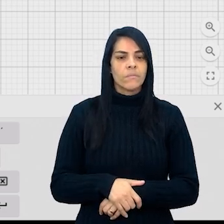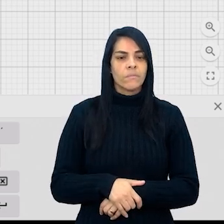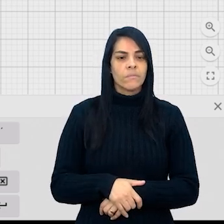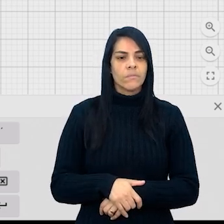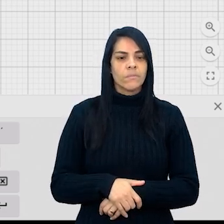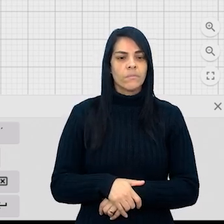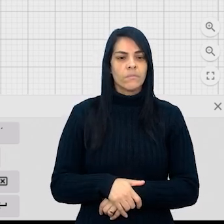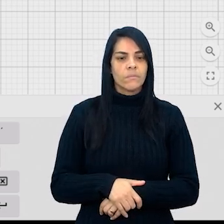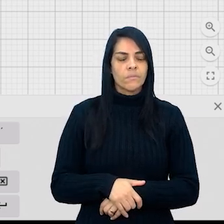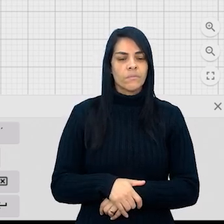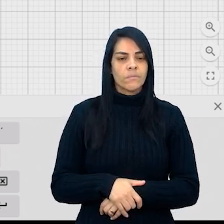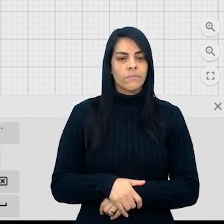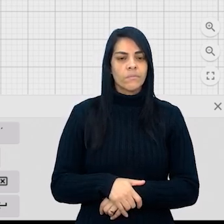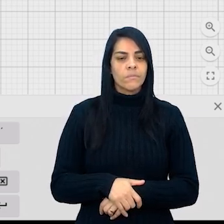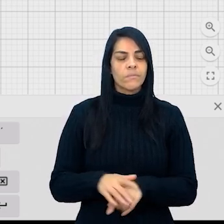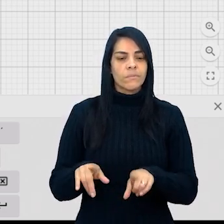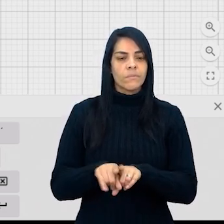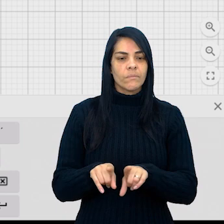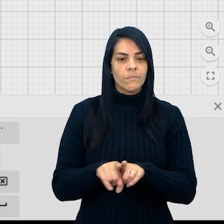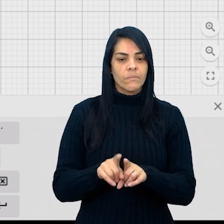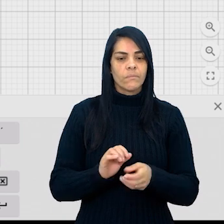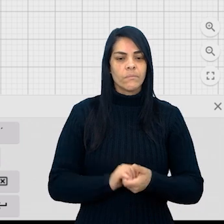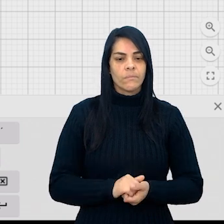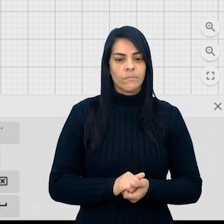Igual, vamos pegar lá